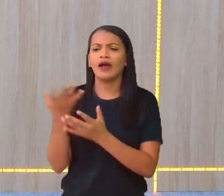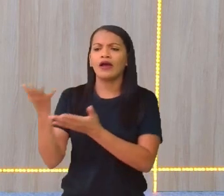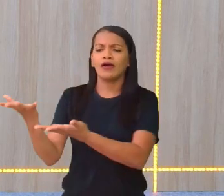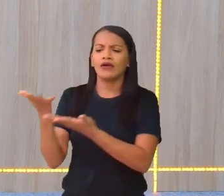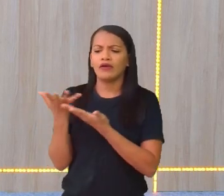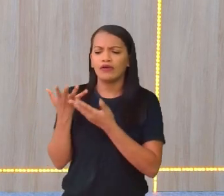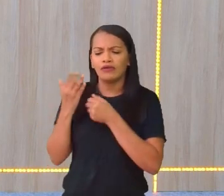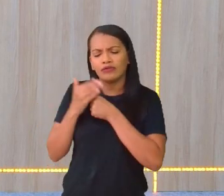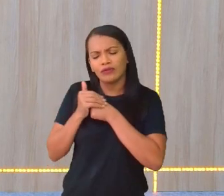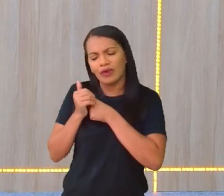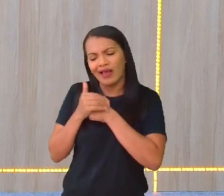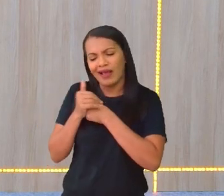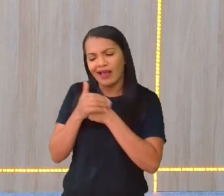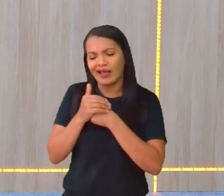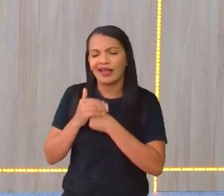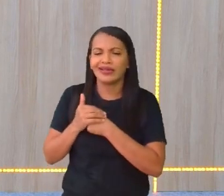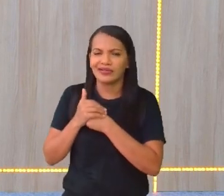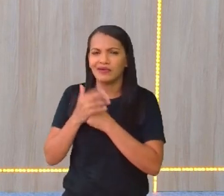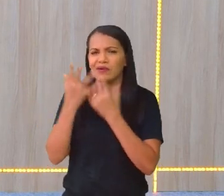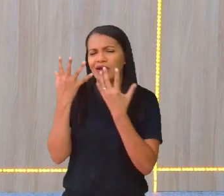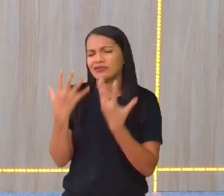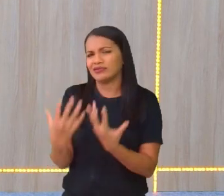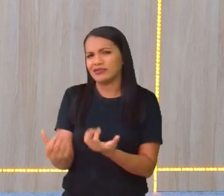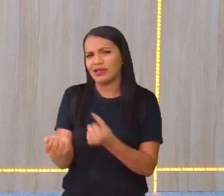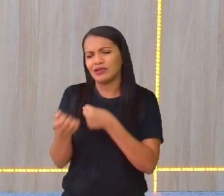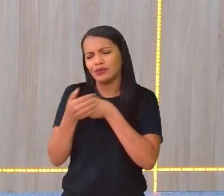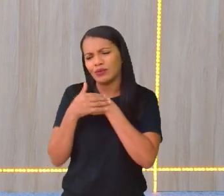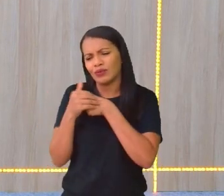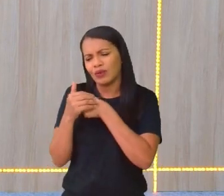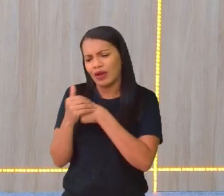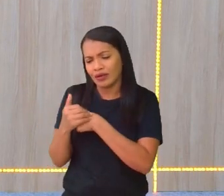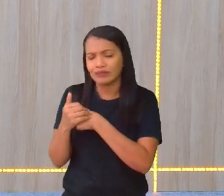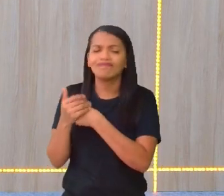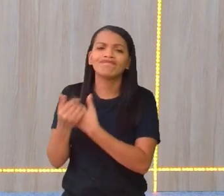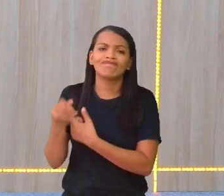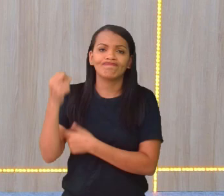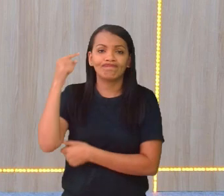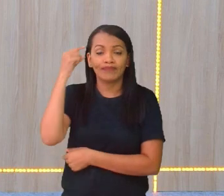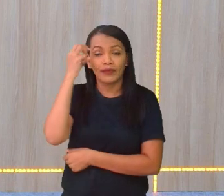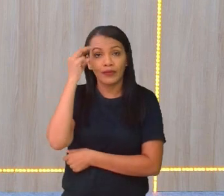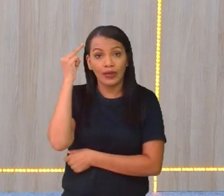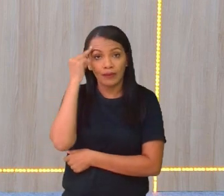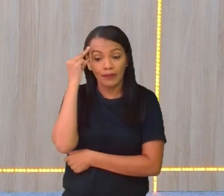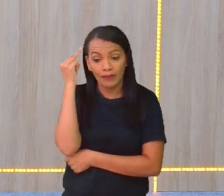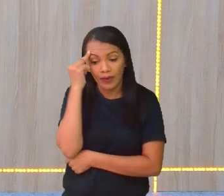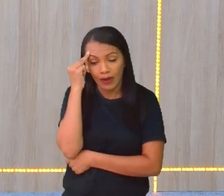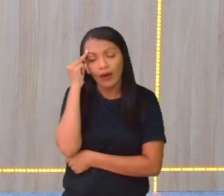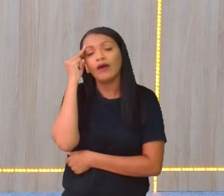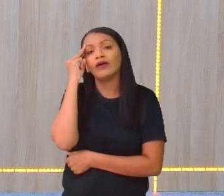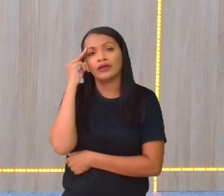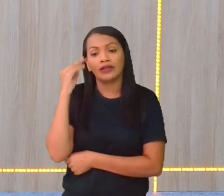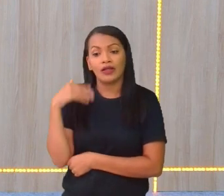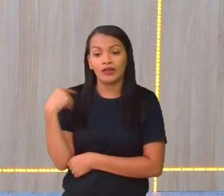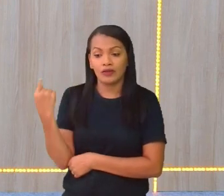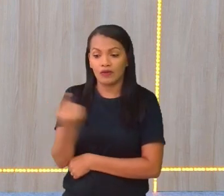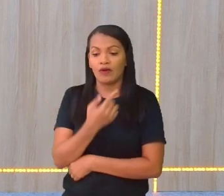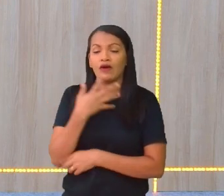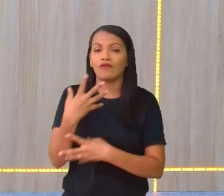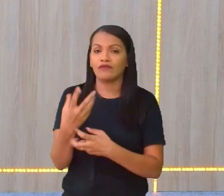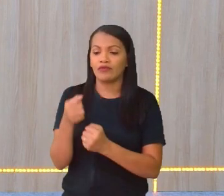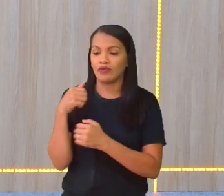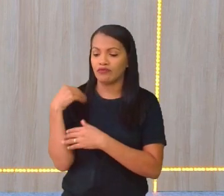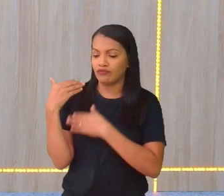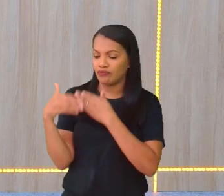eu sei, não é, professora Camille, que são as memórias afetivas que vamos construindo ao longo